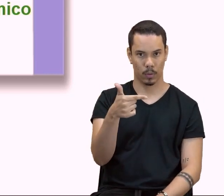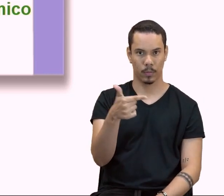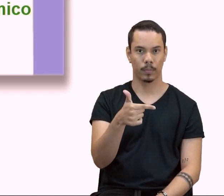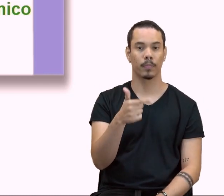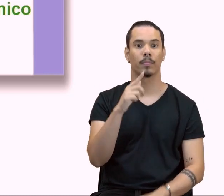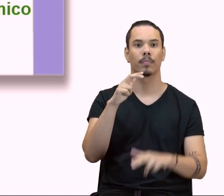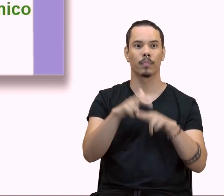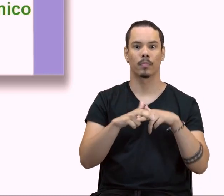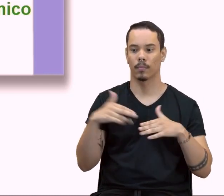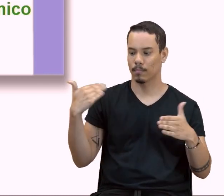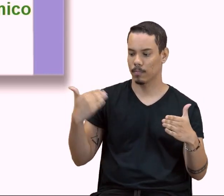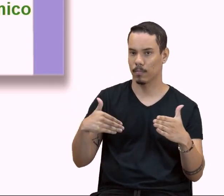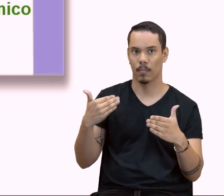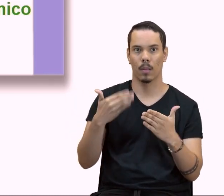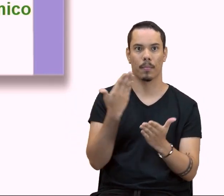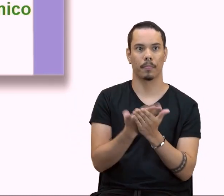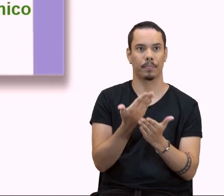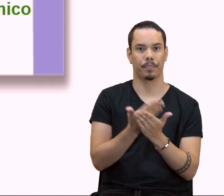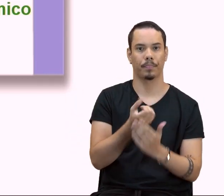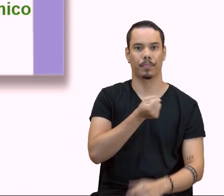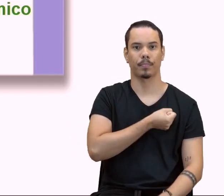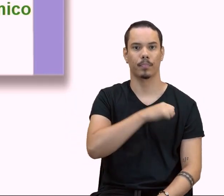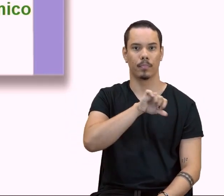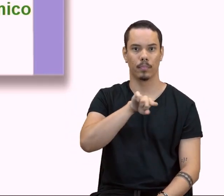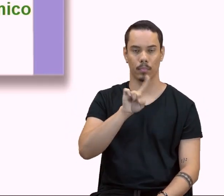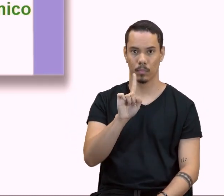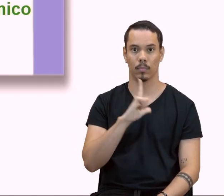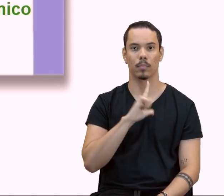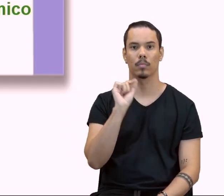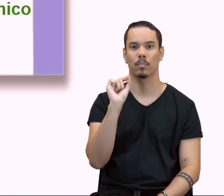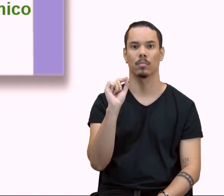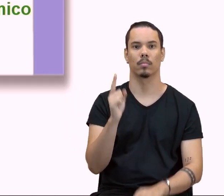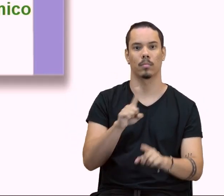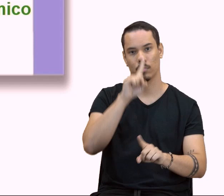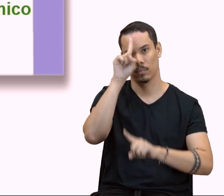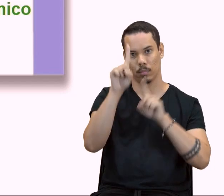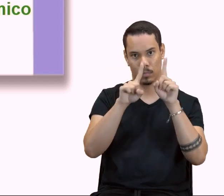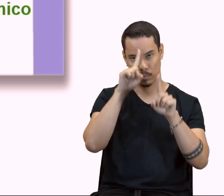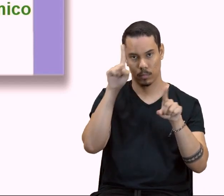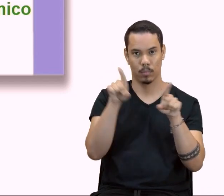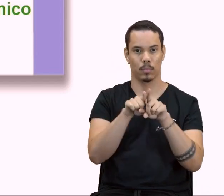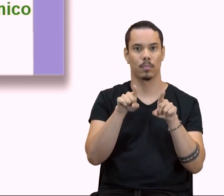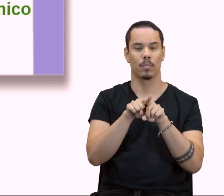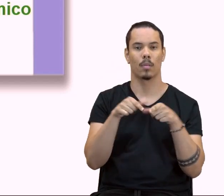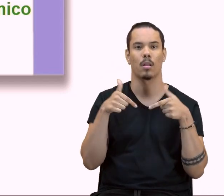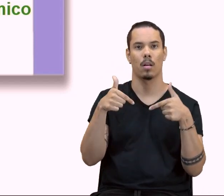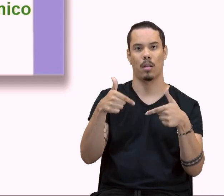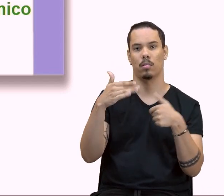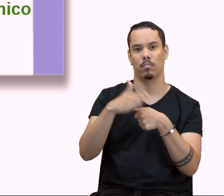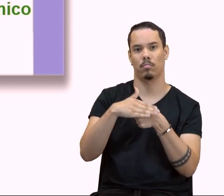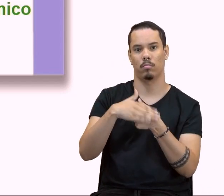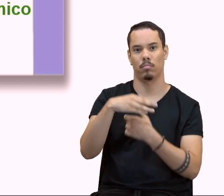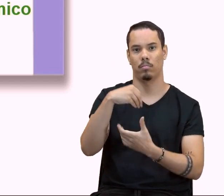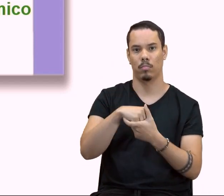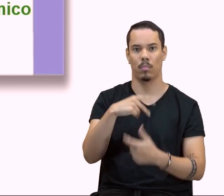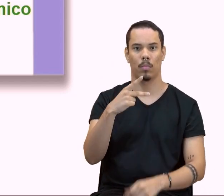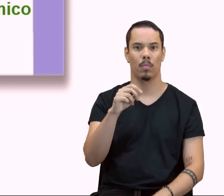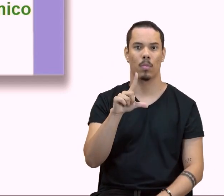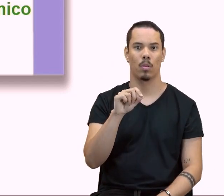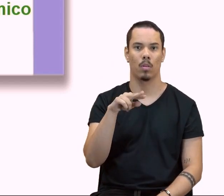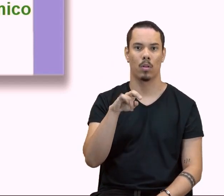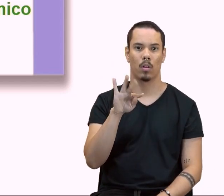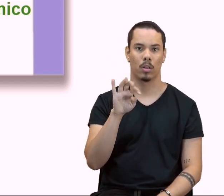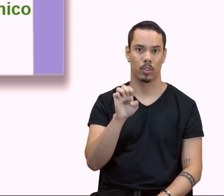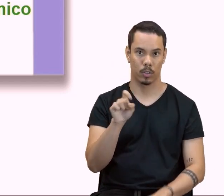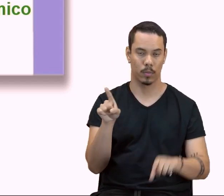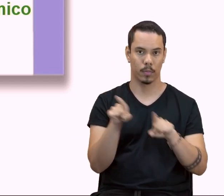aula 9.1, Nós veremos a criação e ação do Polo Noroeste. Nós vamos ver o que foi esse Polo